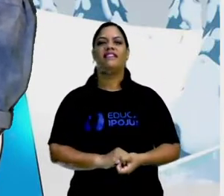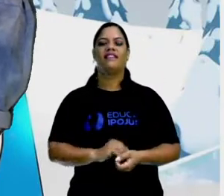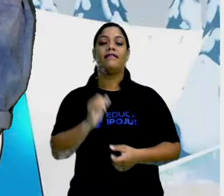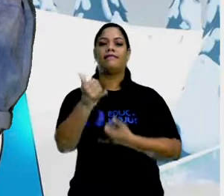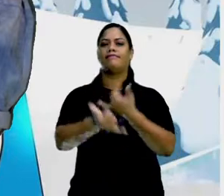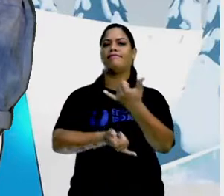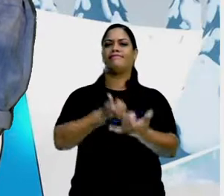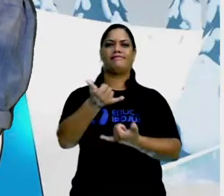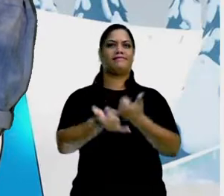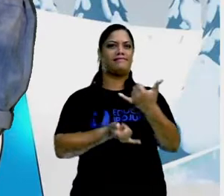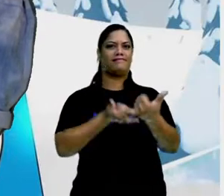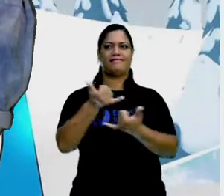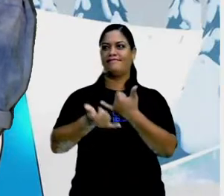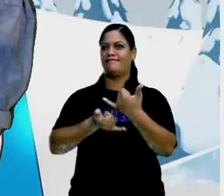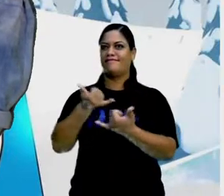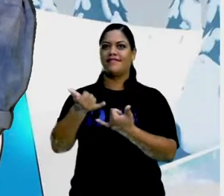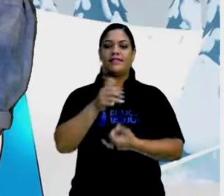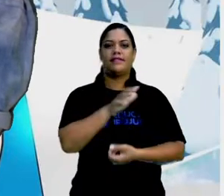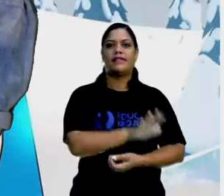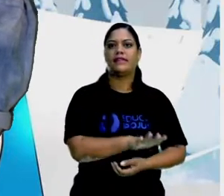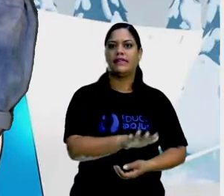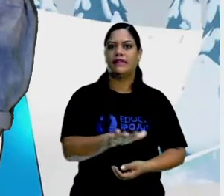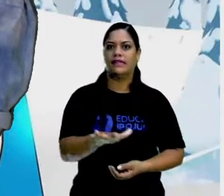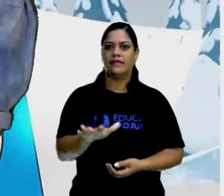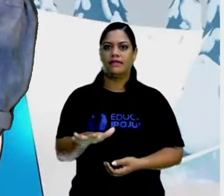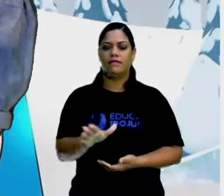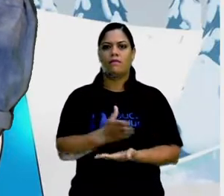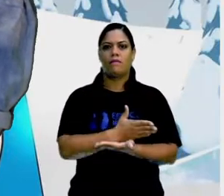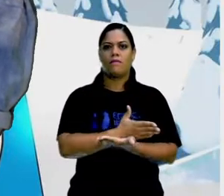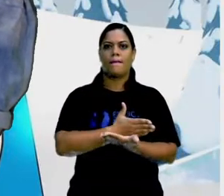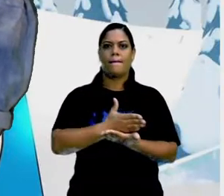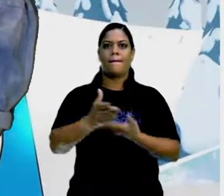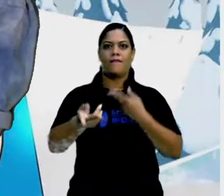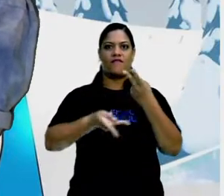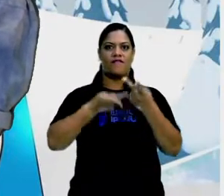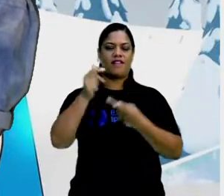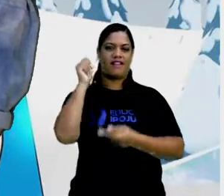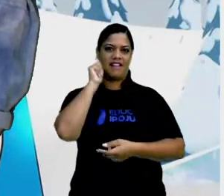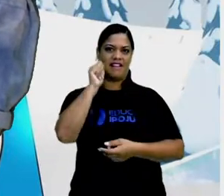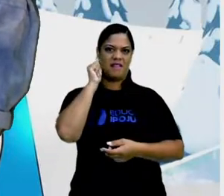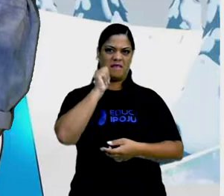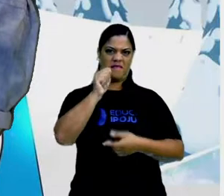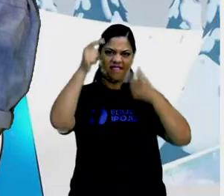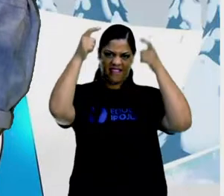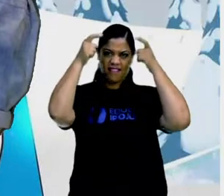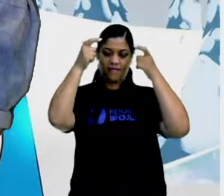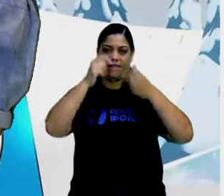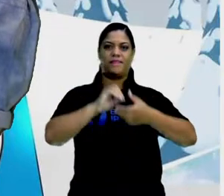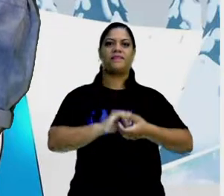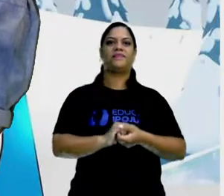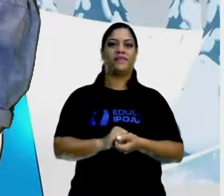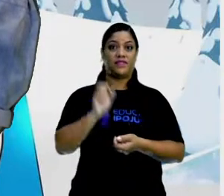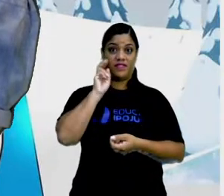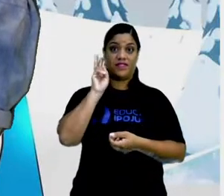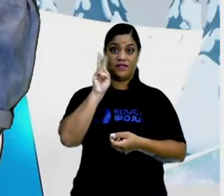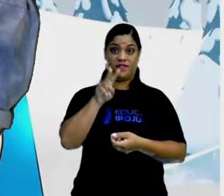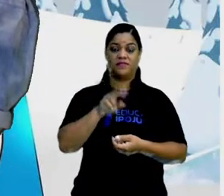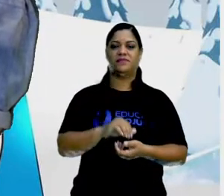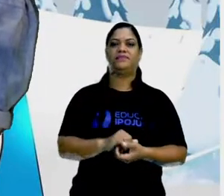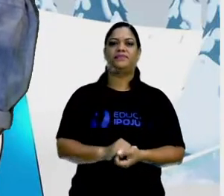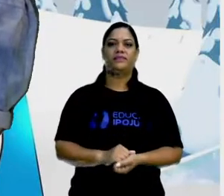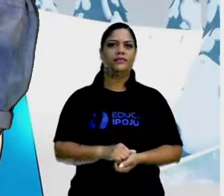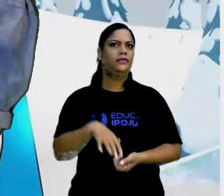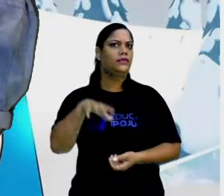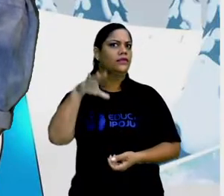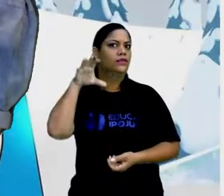estavam brincando na neve, crianças, começou a falar da rainha. Só que essa rainha aí, ó, que vocês estão vendo,